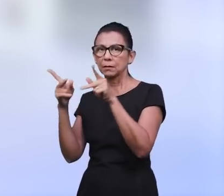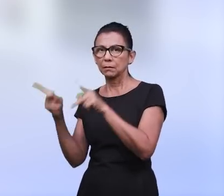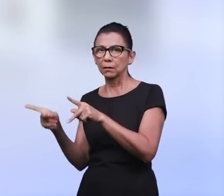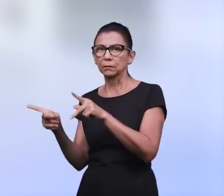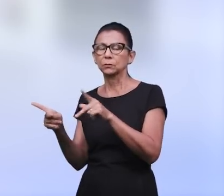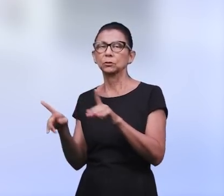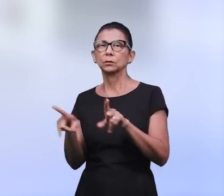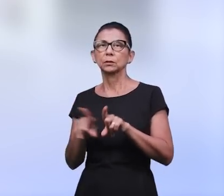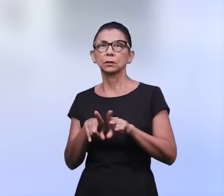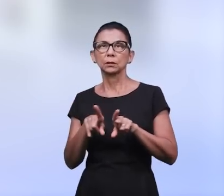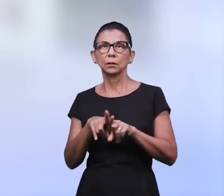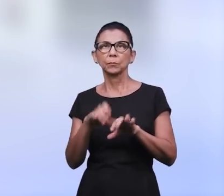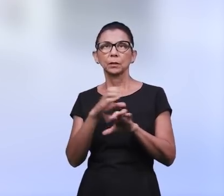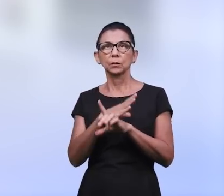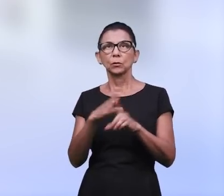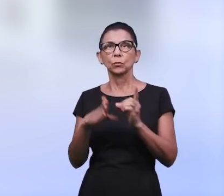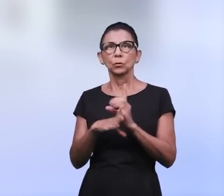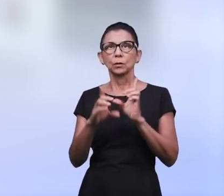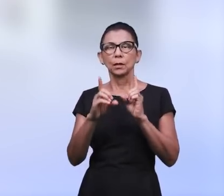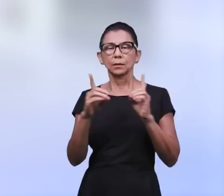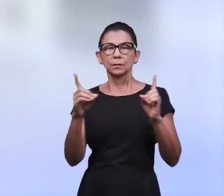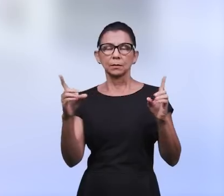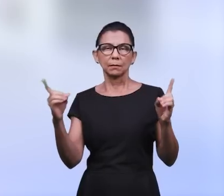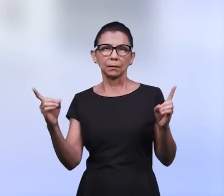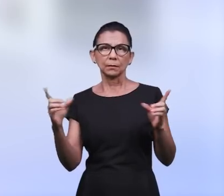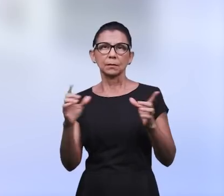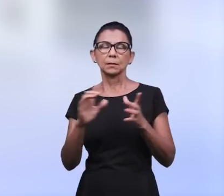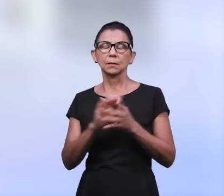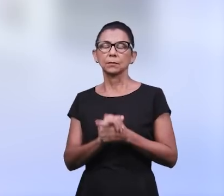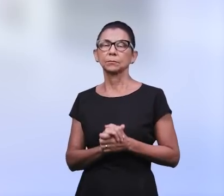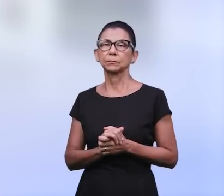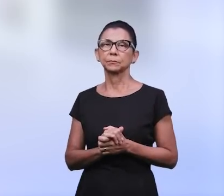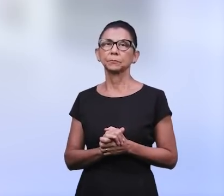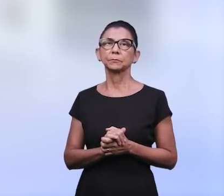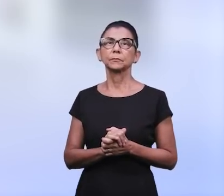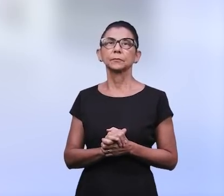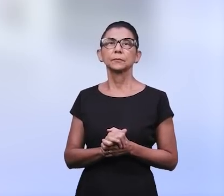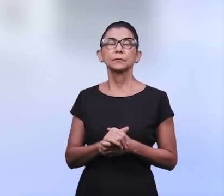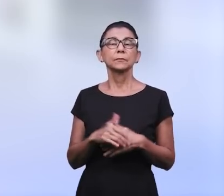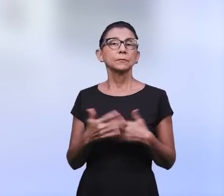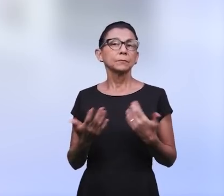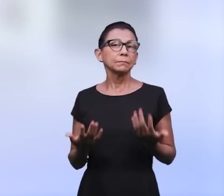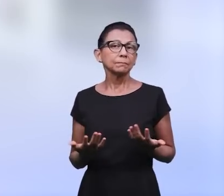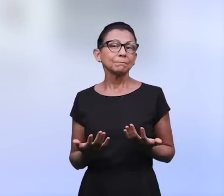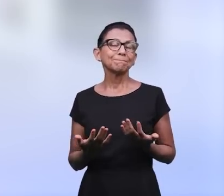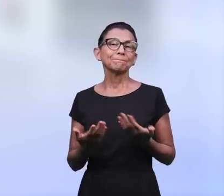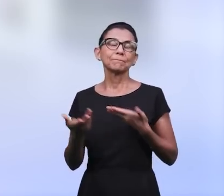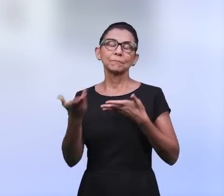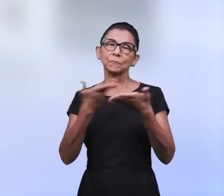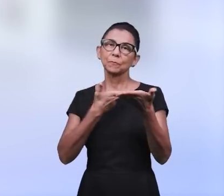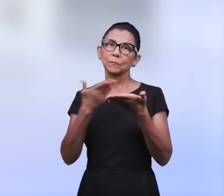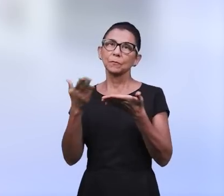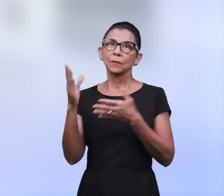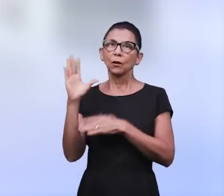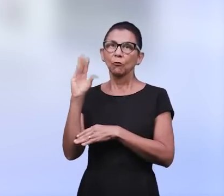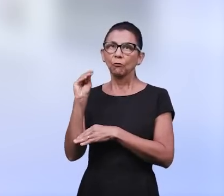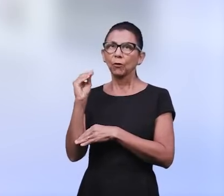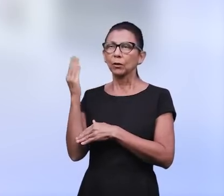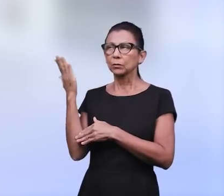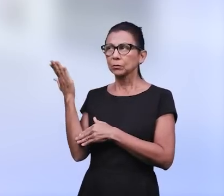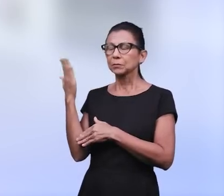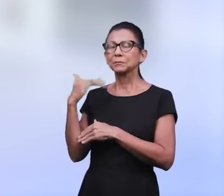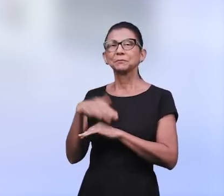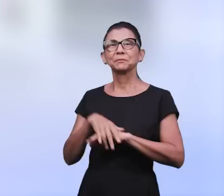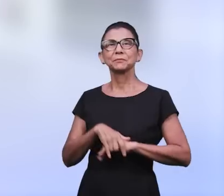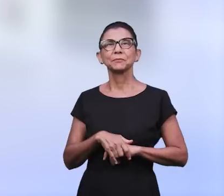também muitos tiveram também a oportunidade de participar desse momento tão especial. E aqui nós compartilhamos algumas fotos desse